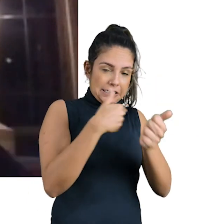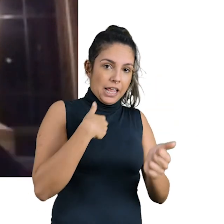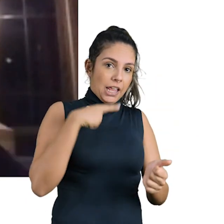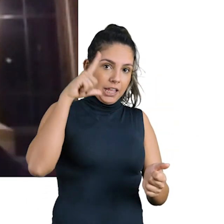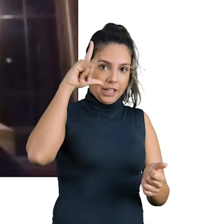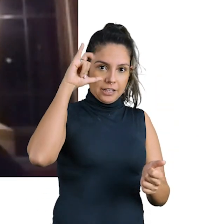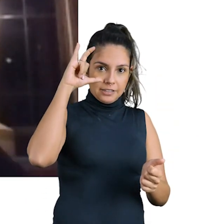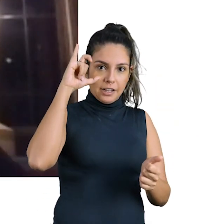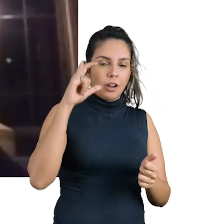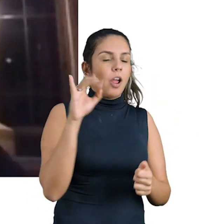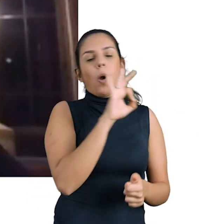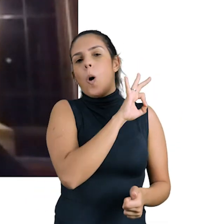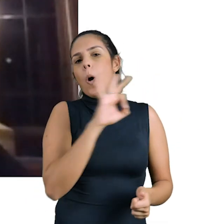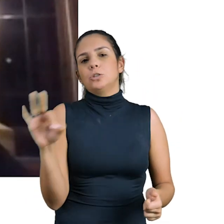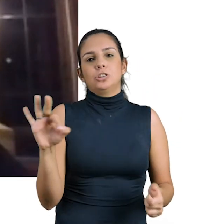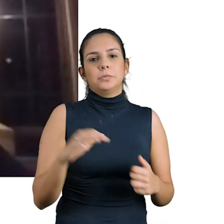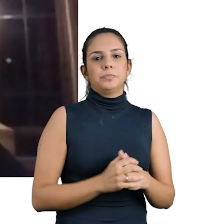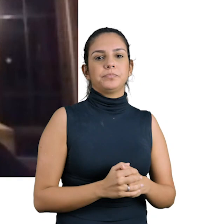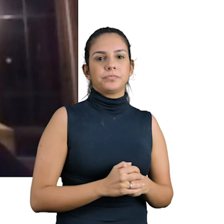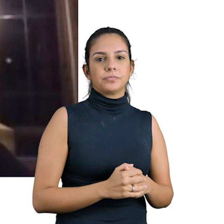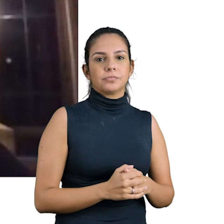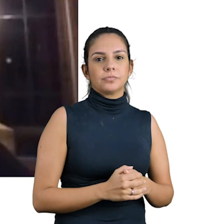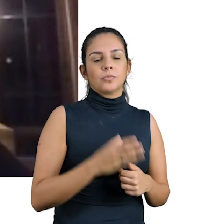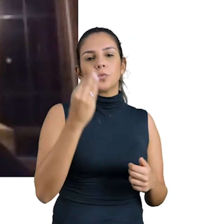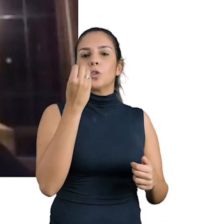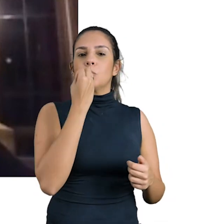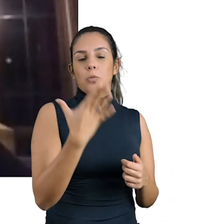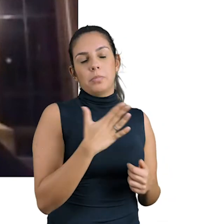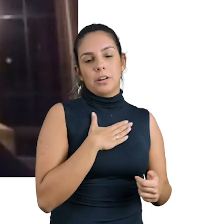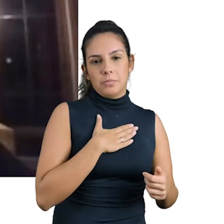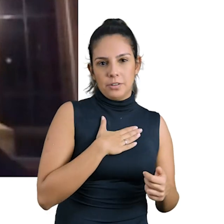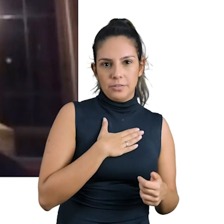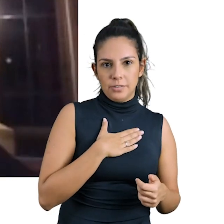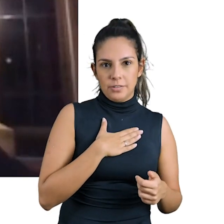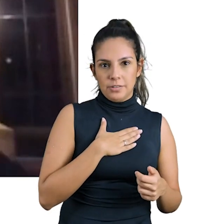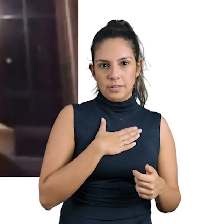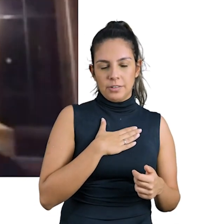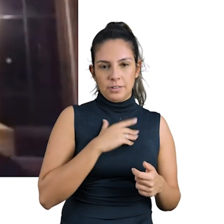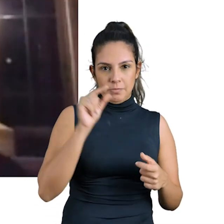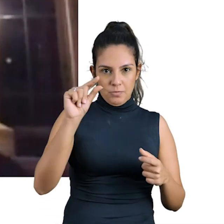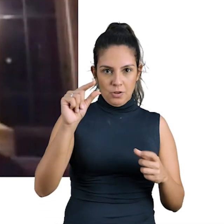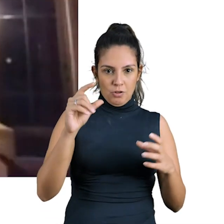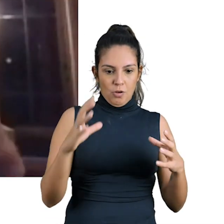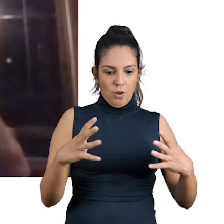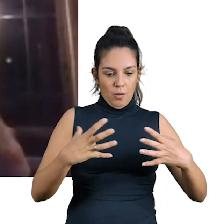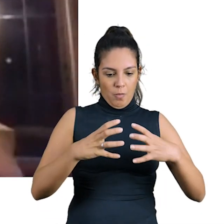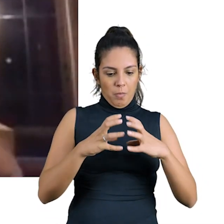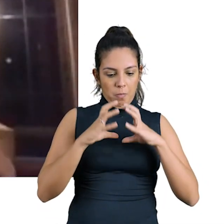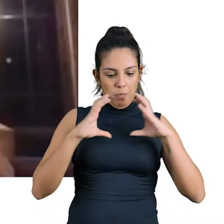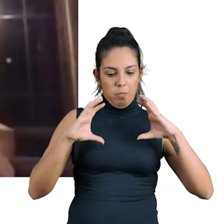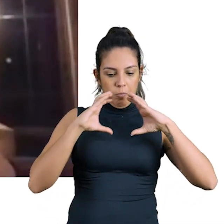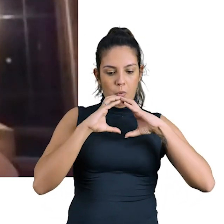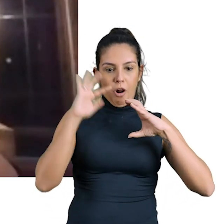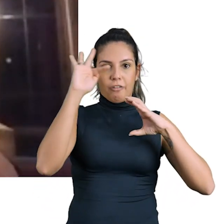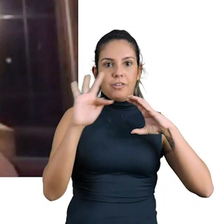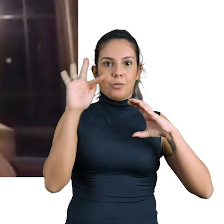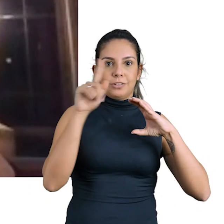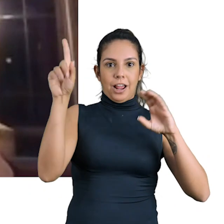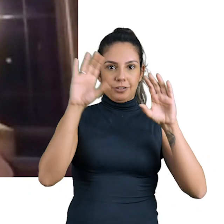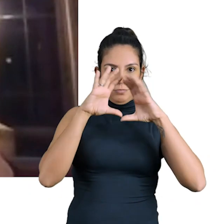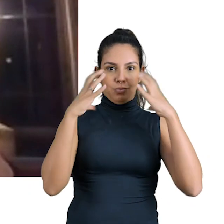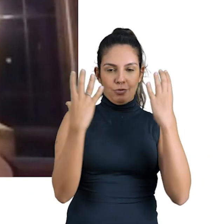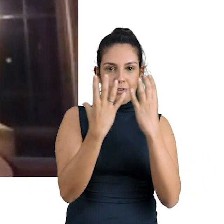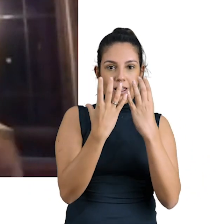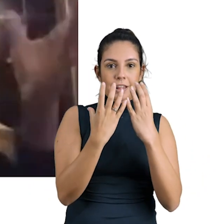de seguidores excelentes. Então, primeiro foi muito bom para mim para sair um pouco da bolha da